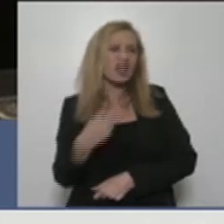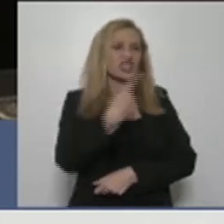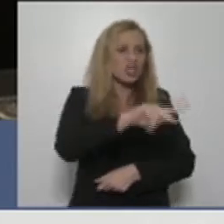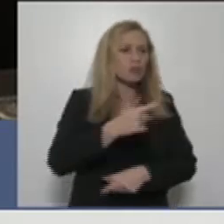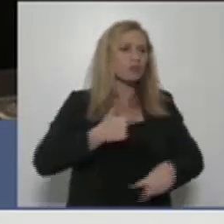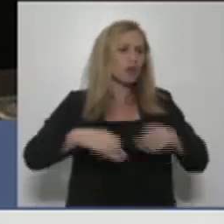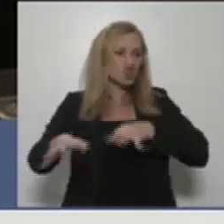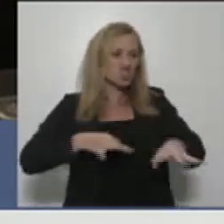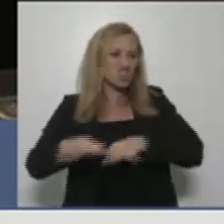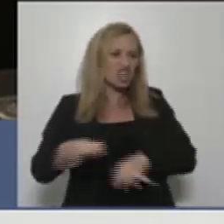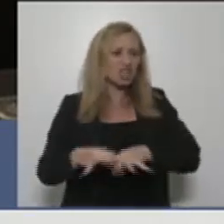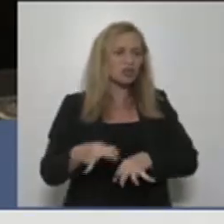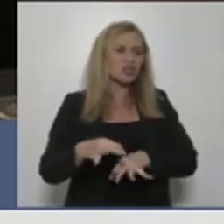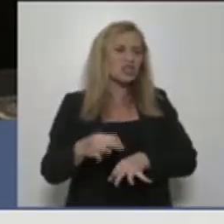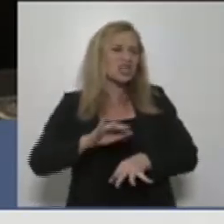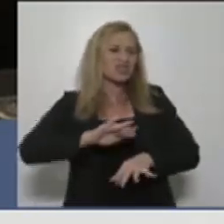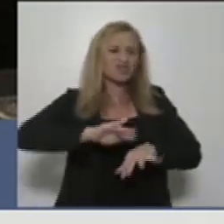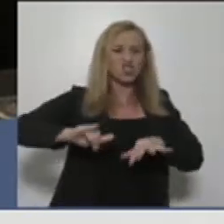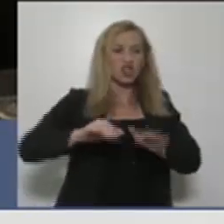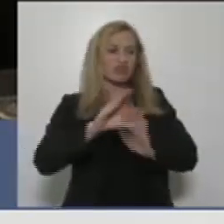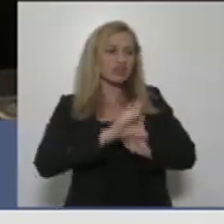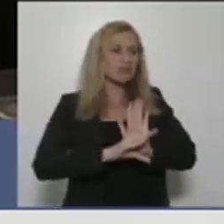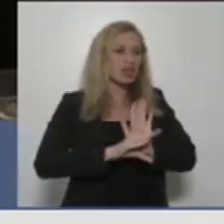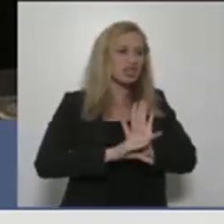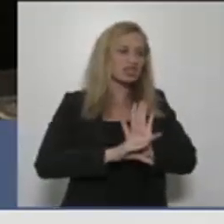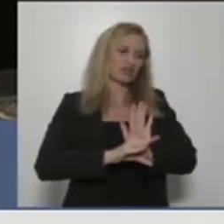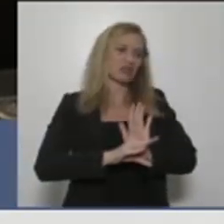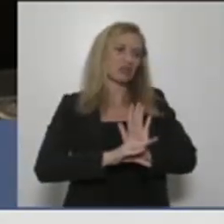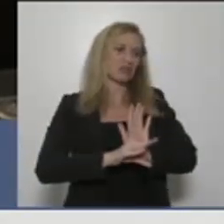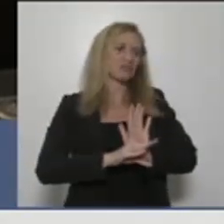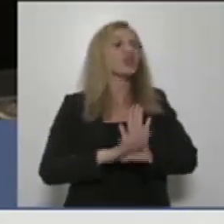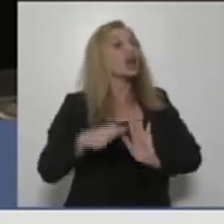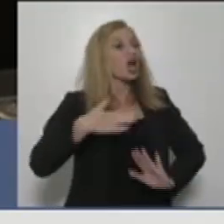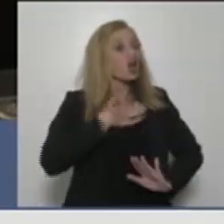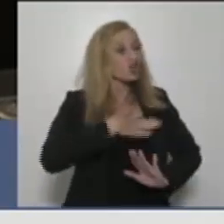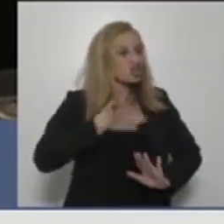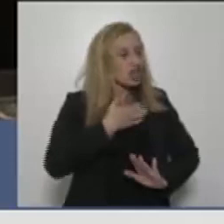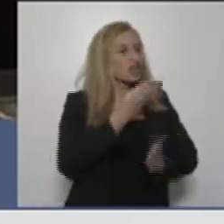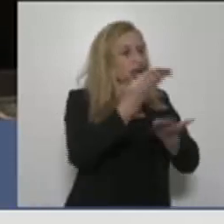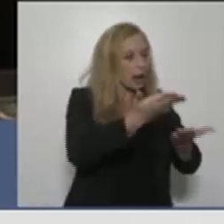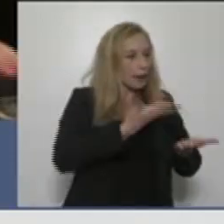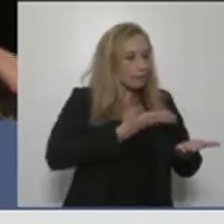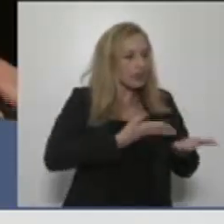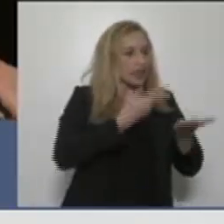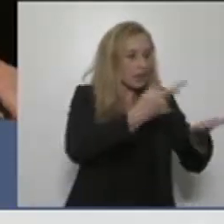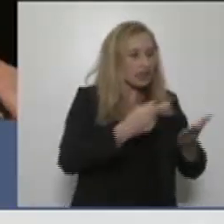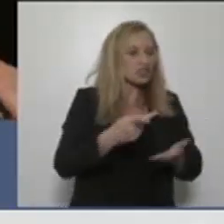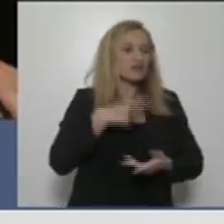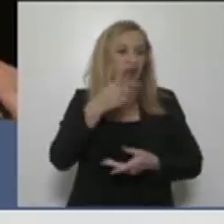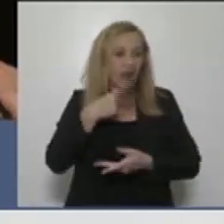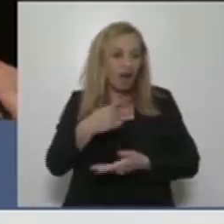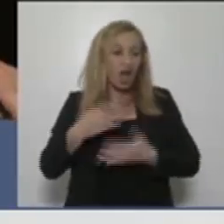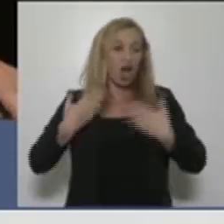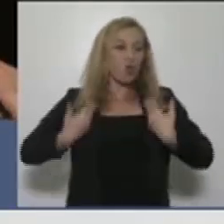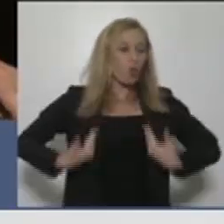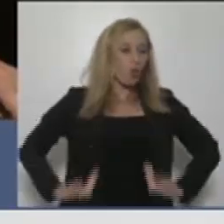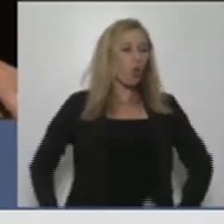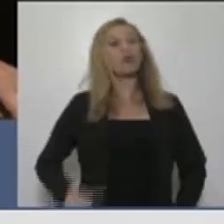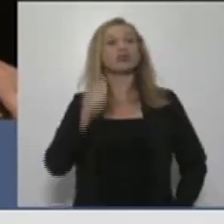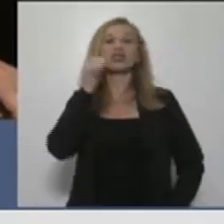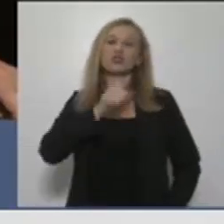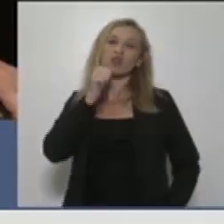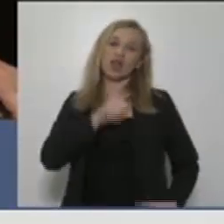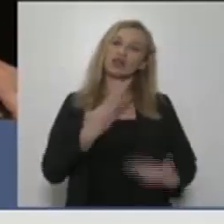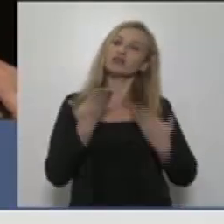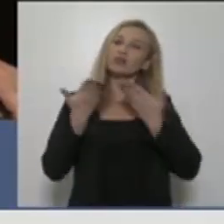que na verdade desconfiguram o que a Vossa Excelência gostaria de colocar, que é a proteção ao corpo dessas mulheres que estão